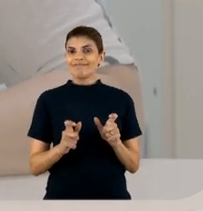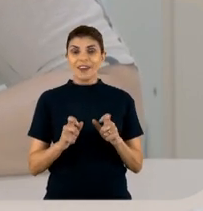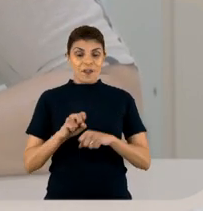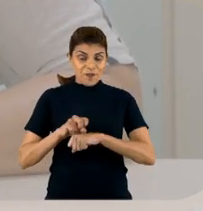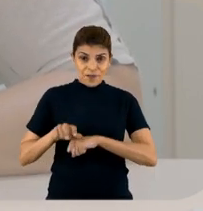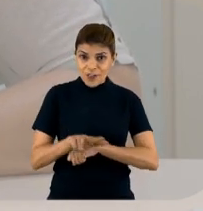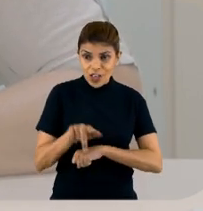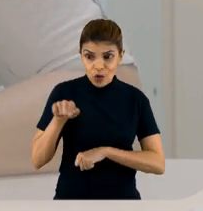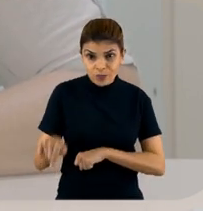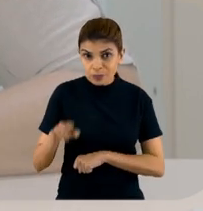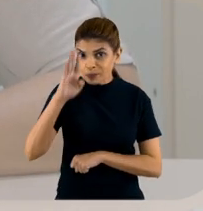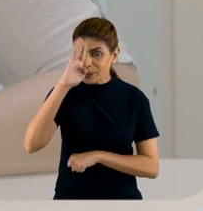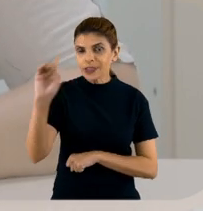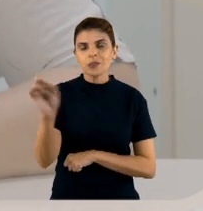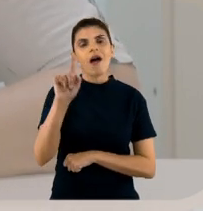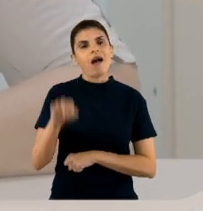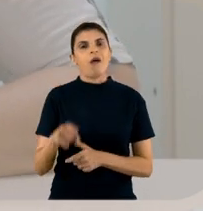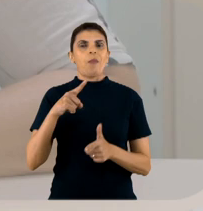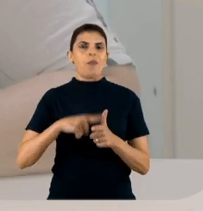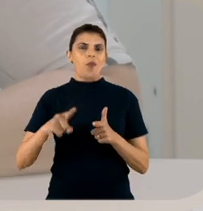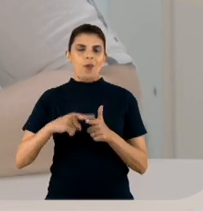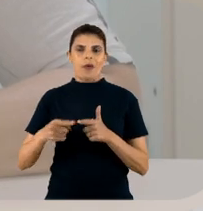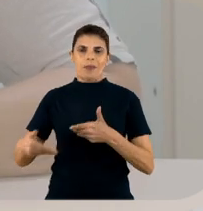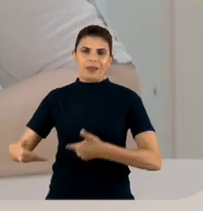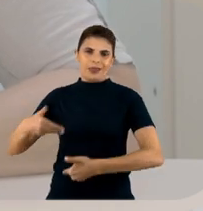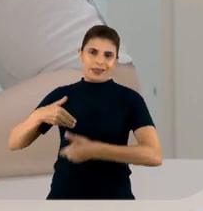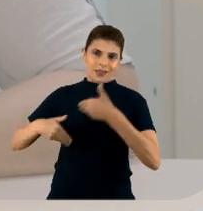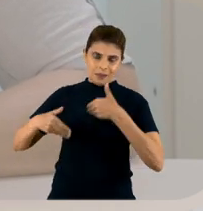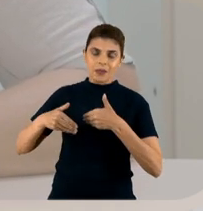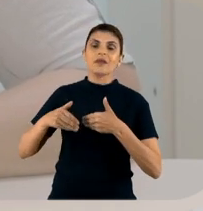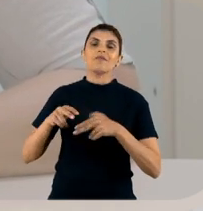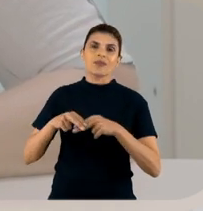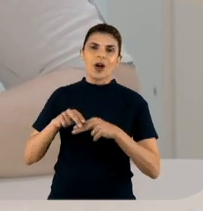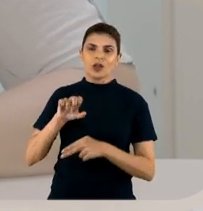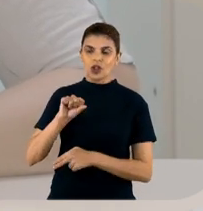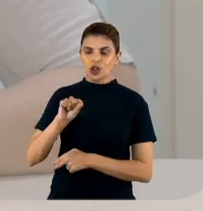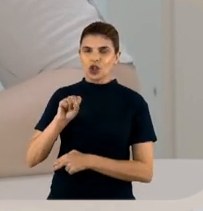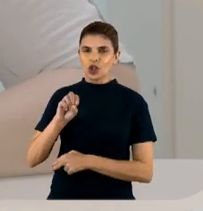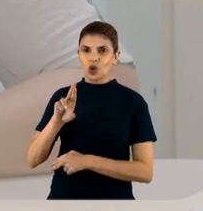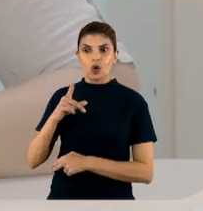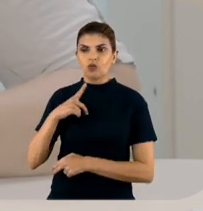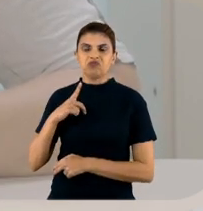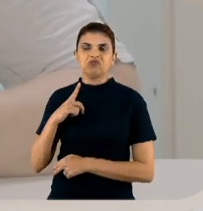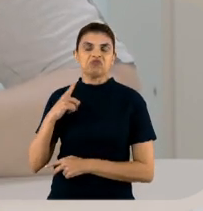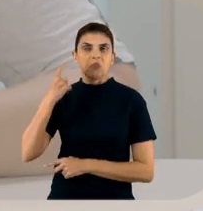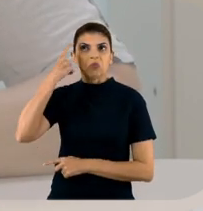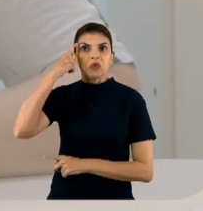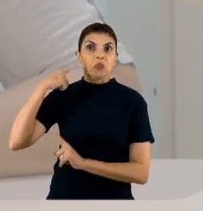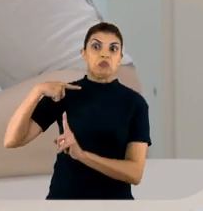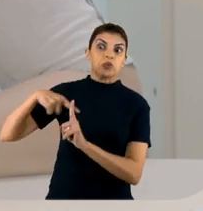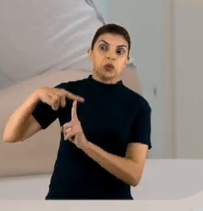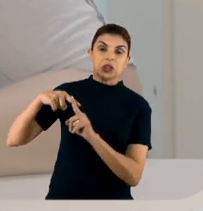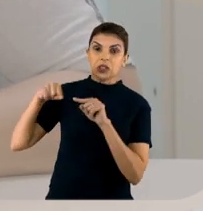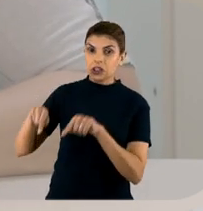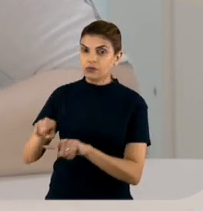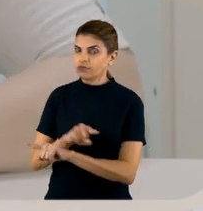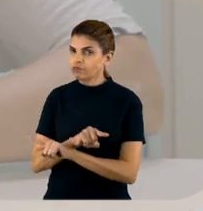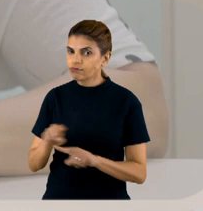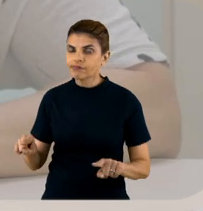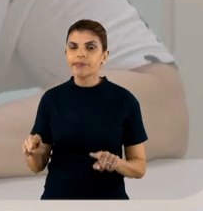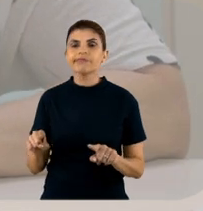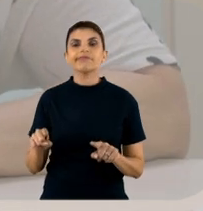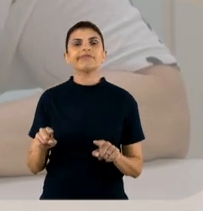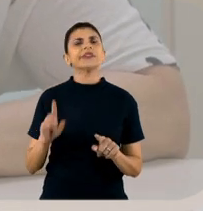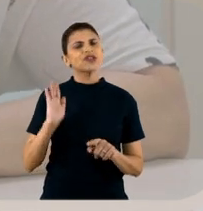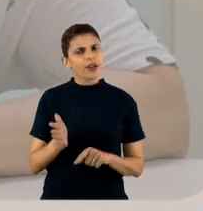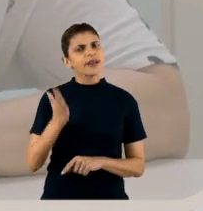mais o principal nessa história Então esse é um dos problemas da terapia com soro por isso que eu não sou das mais animadas com essa possibilidade